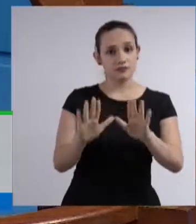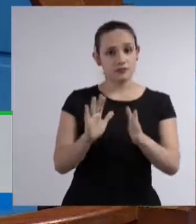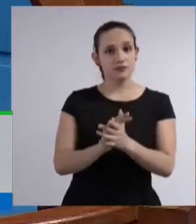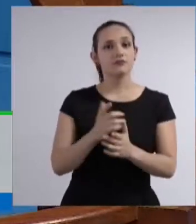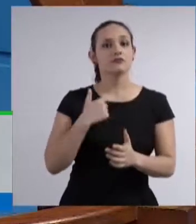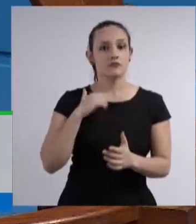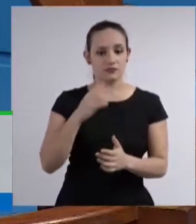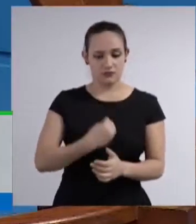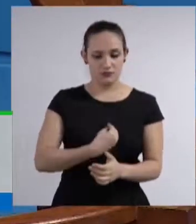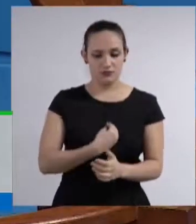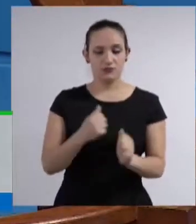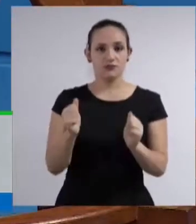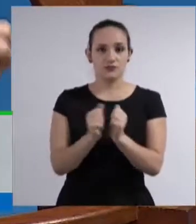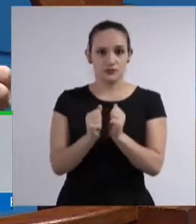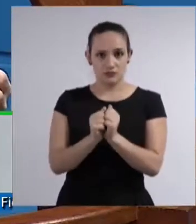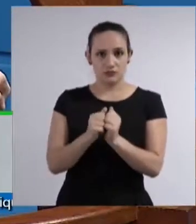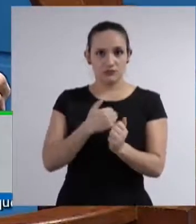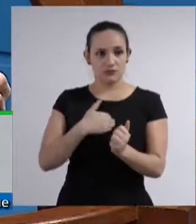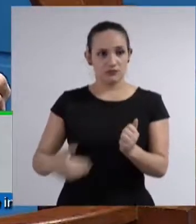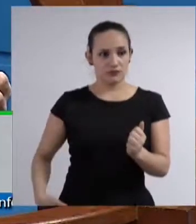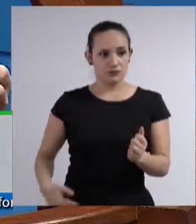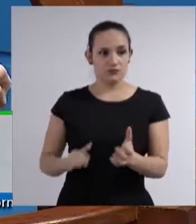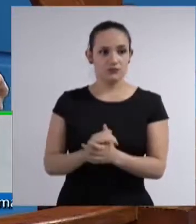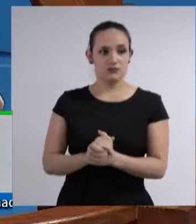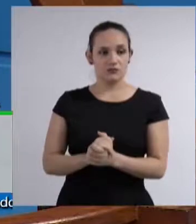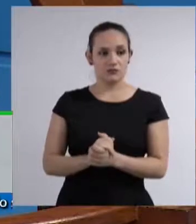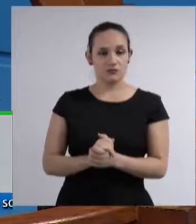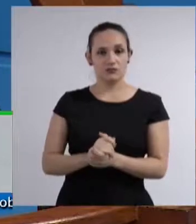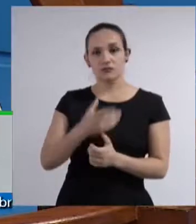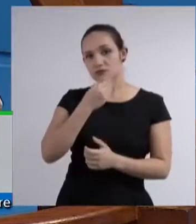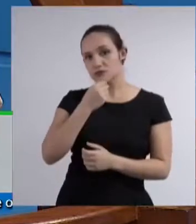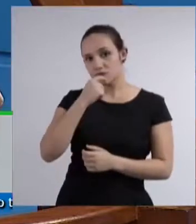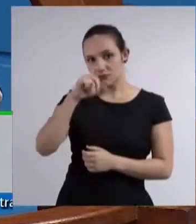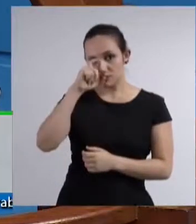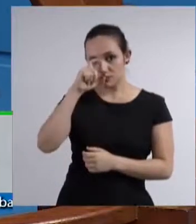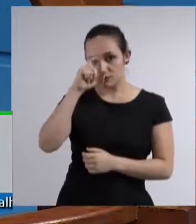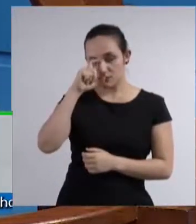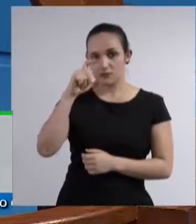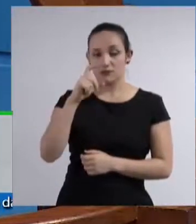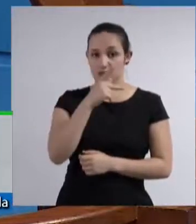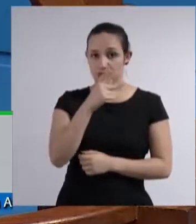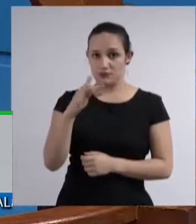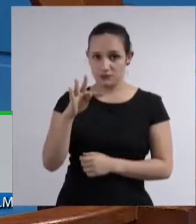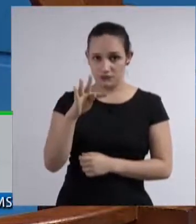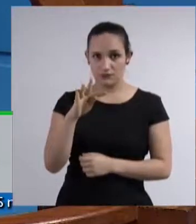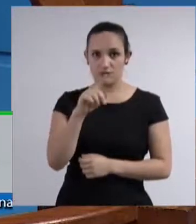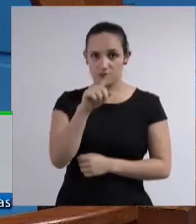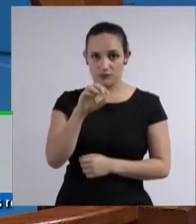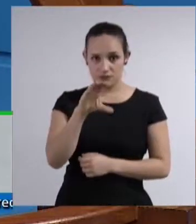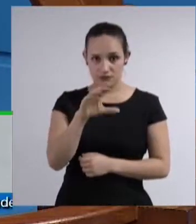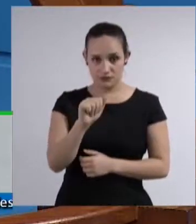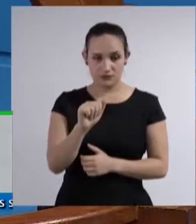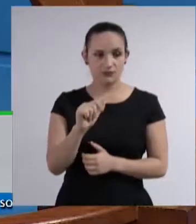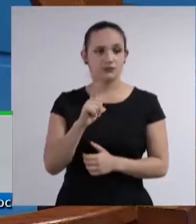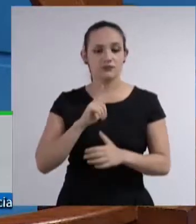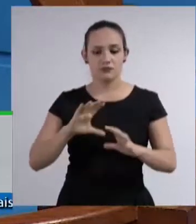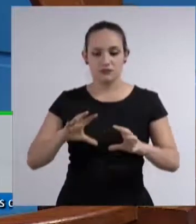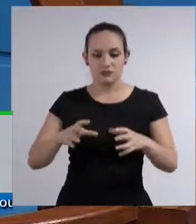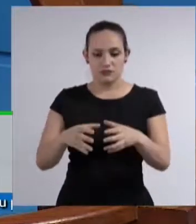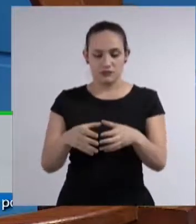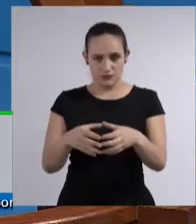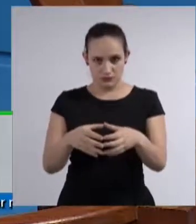administração estadual no governo do governador Zeca do PT, e na época nós tínhamos um